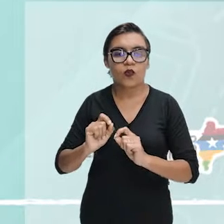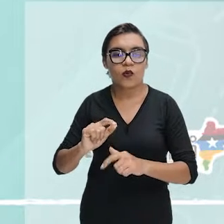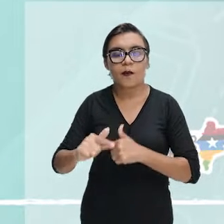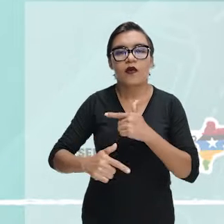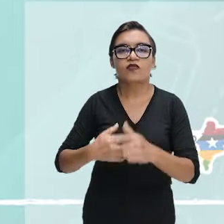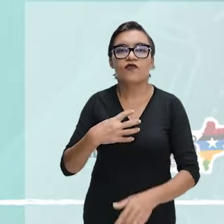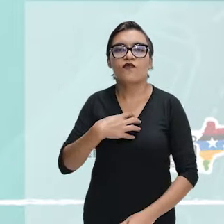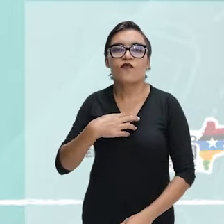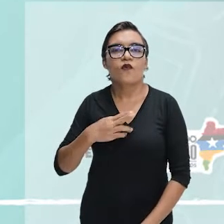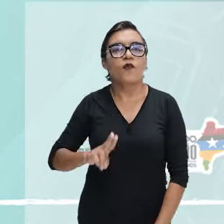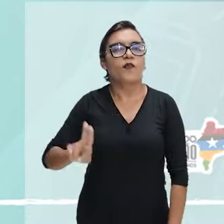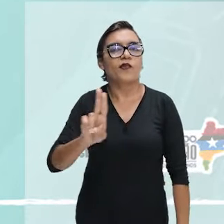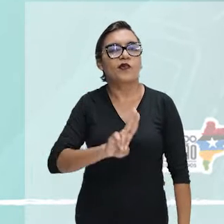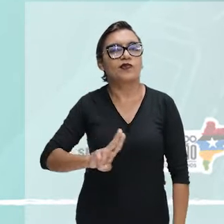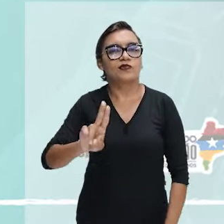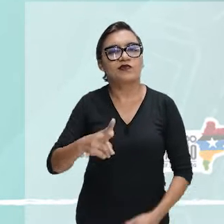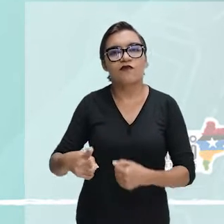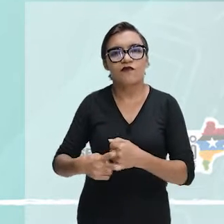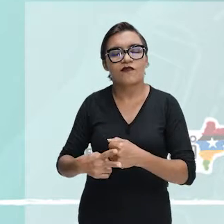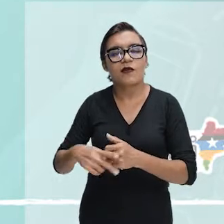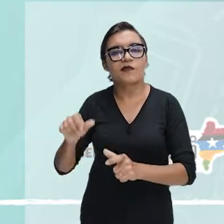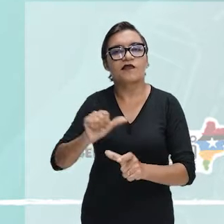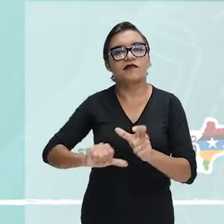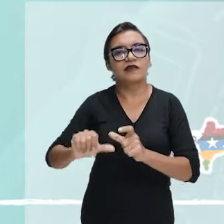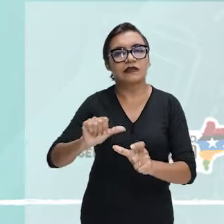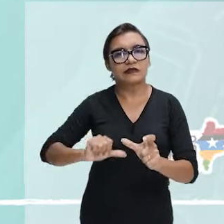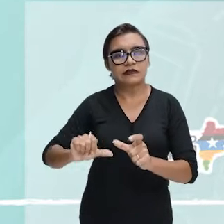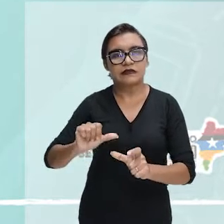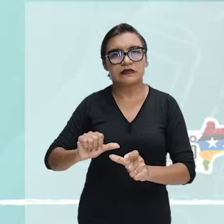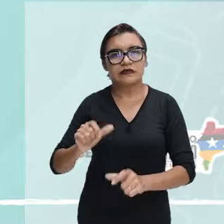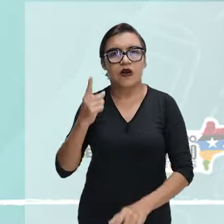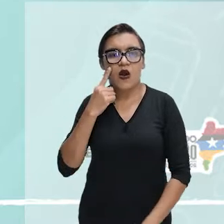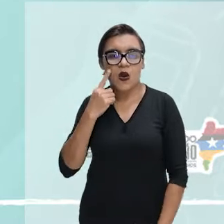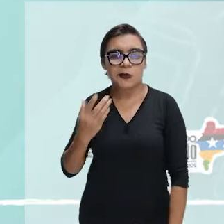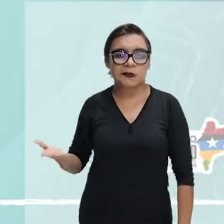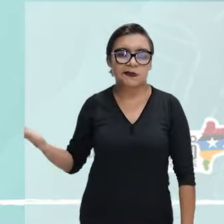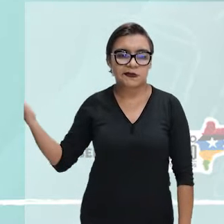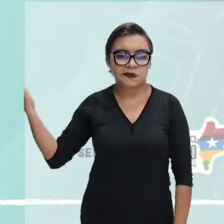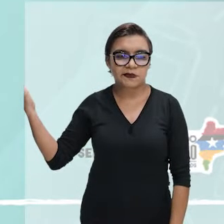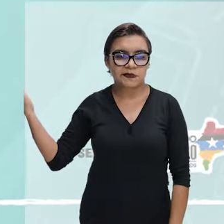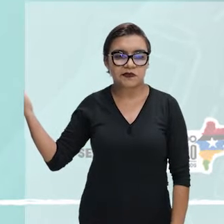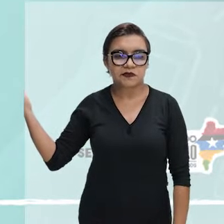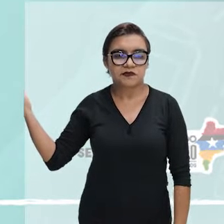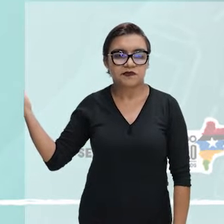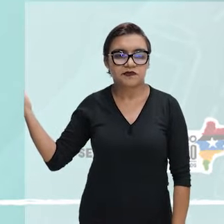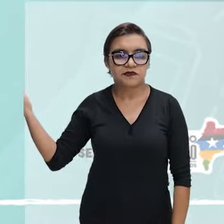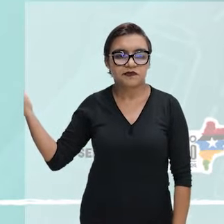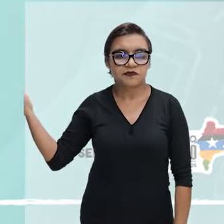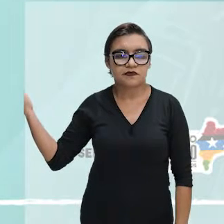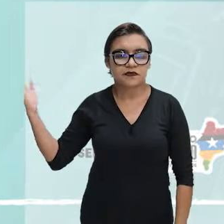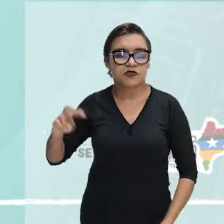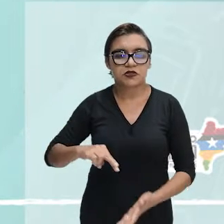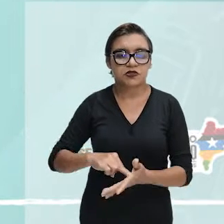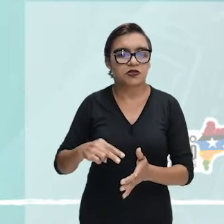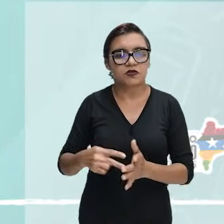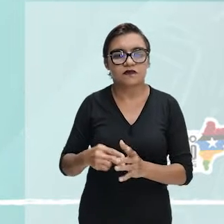de nós usarmos os verbos reflexivos em espanhol. Então, agriar-se, que